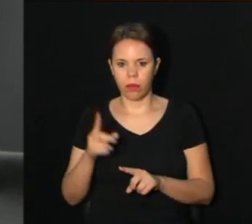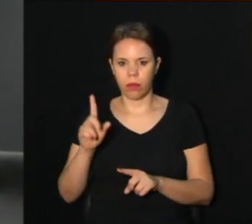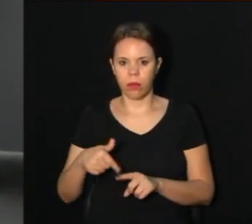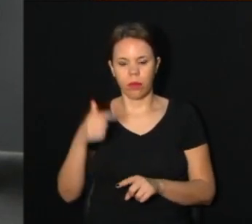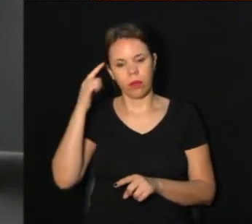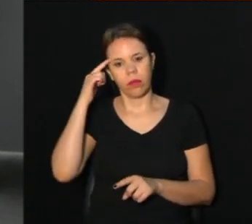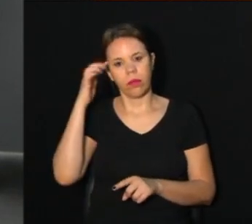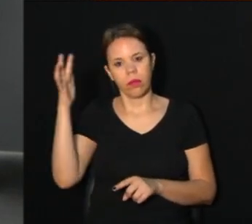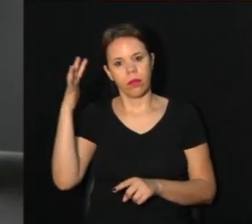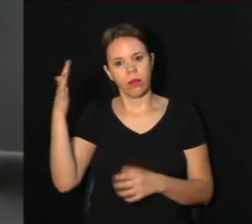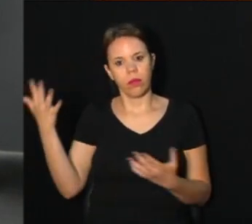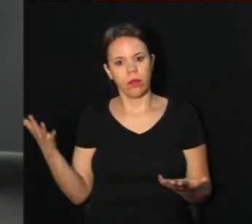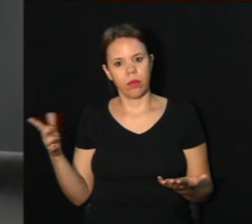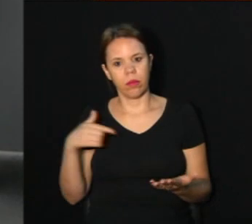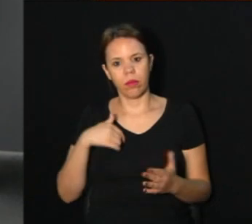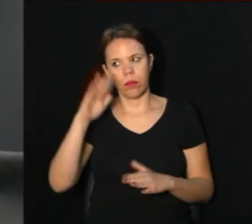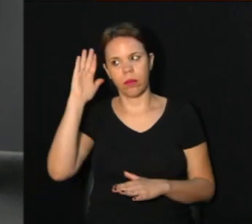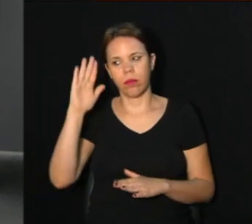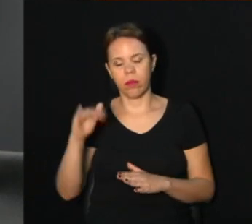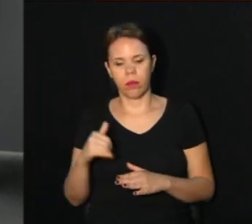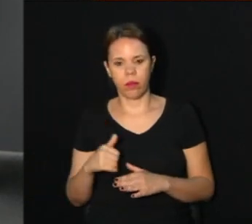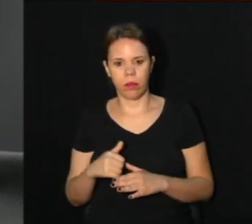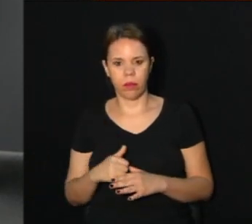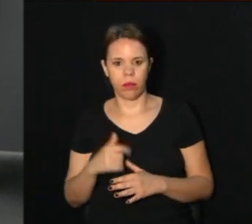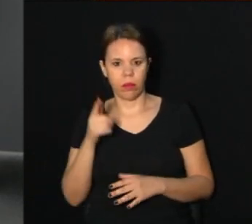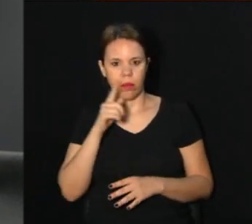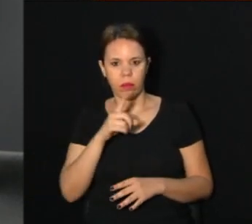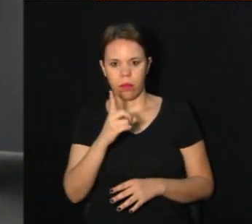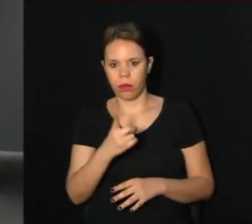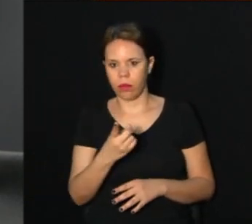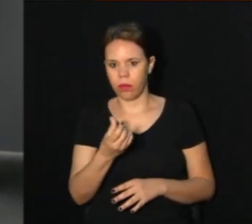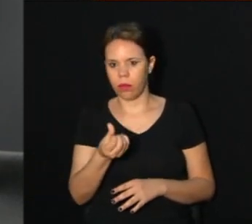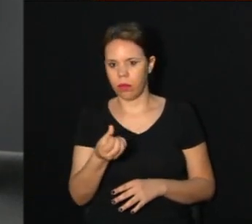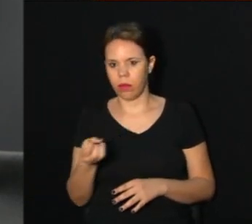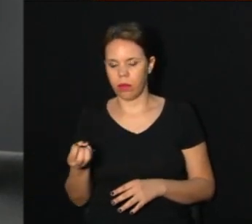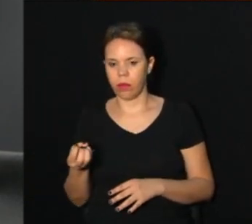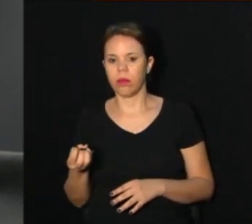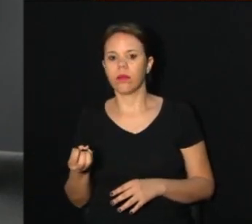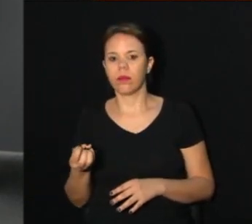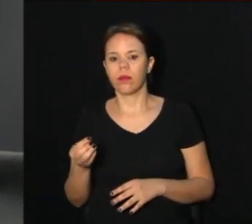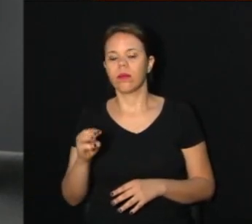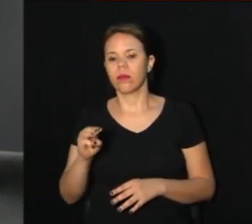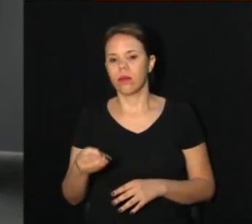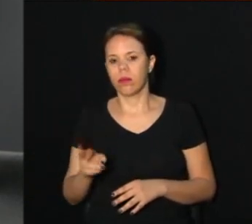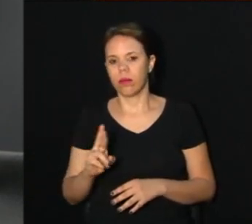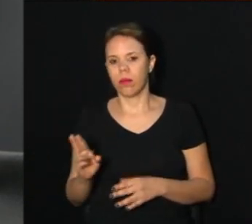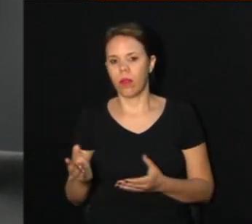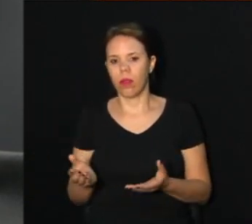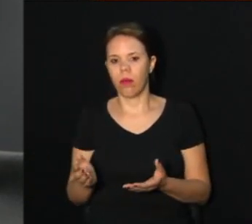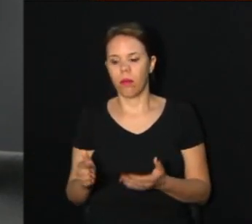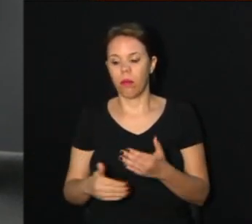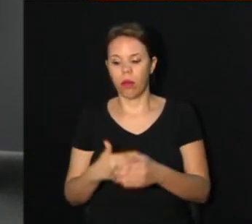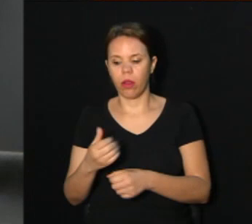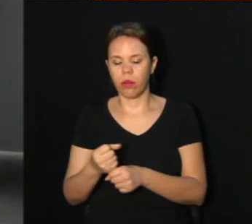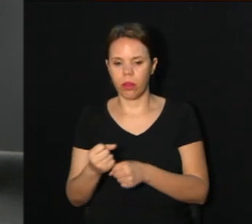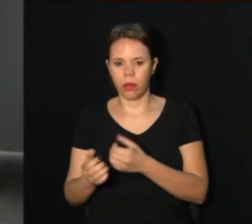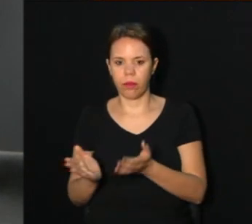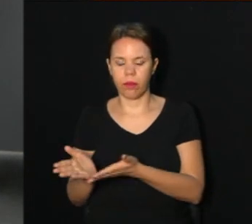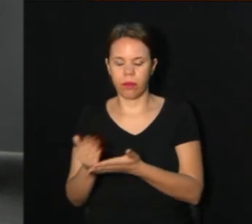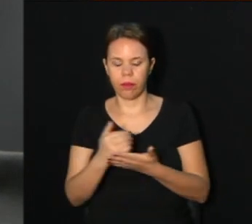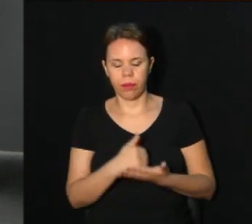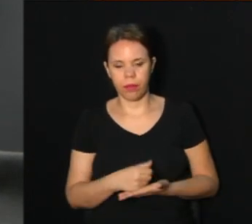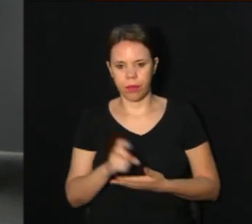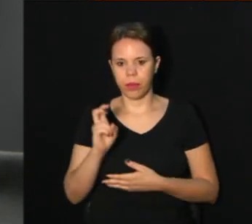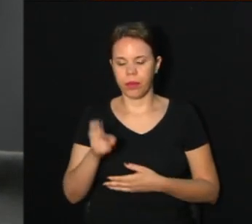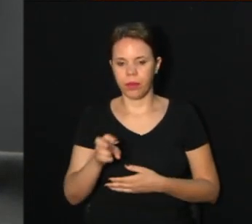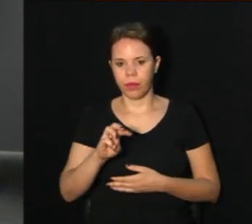imagina que vai até um pouco acima, vamos chegar a uns 160, 200 milhões de recuperação de créditos já no ano que vem. Então, esses 5 milhões